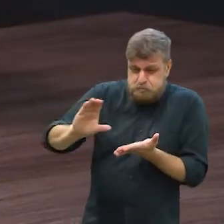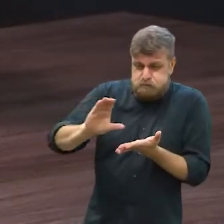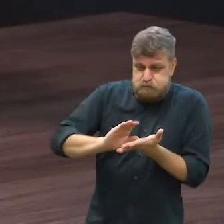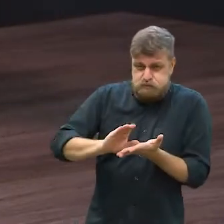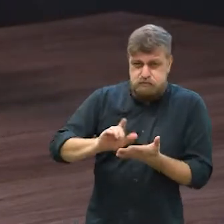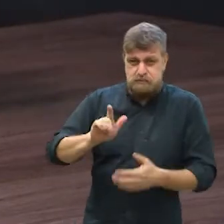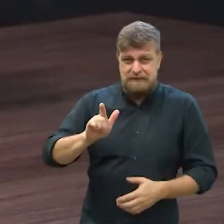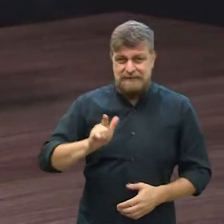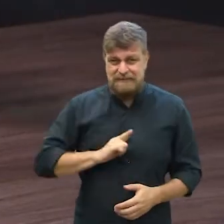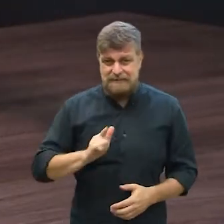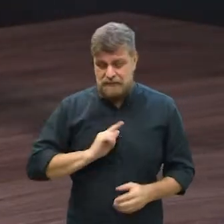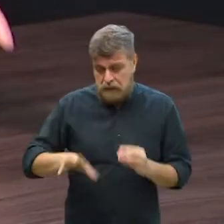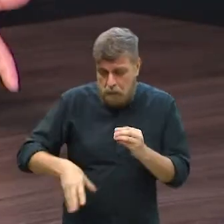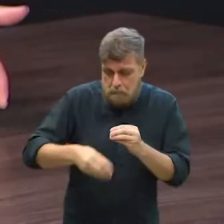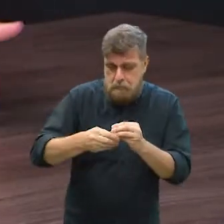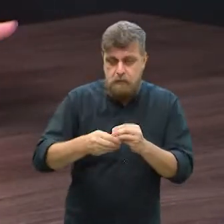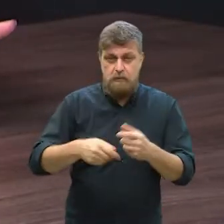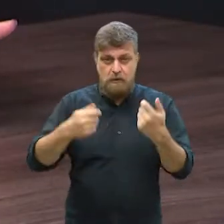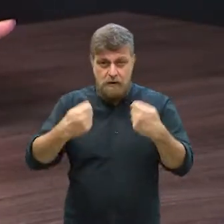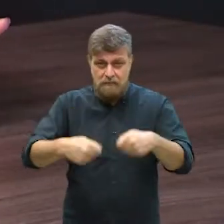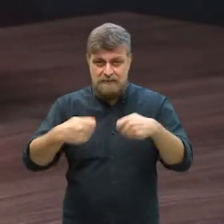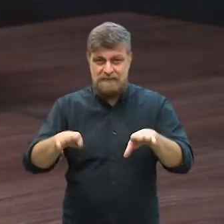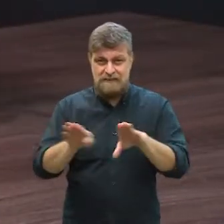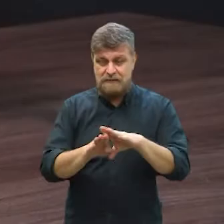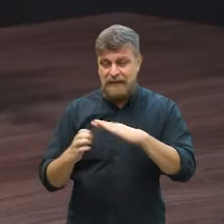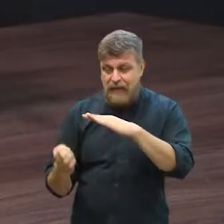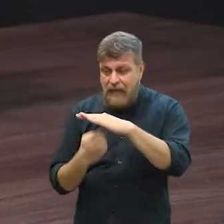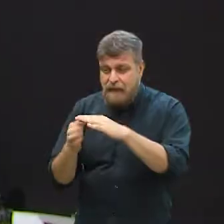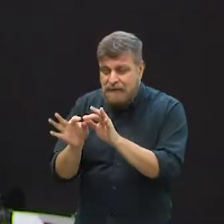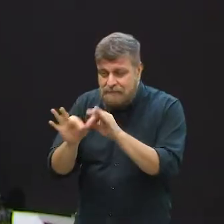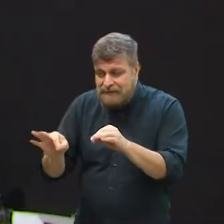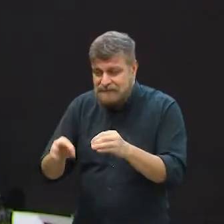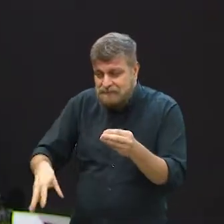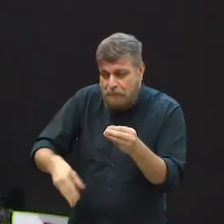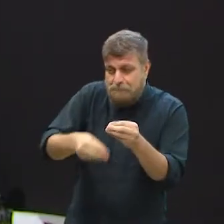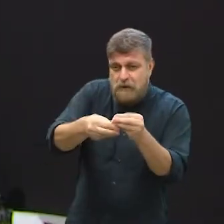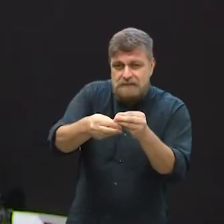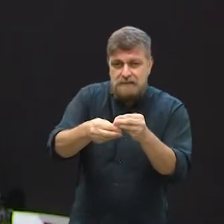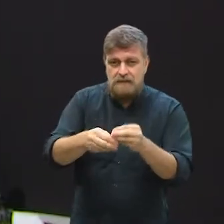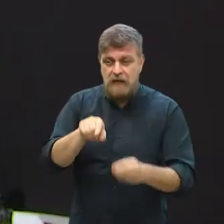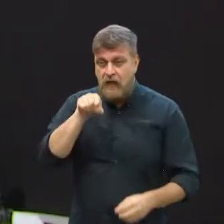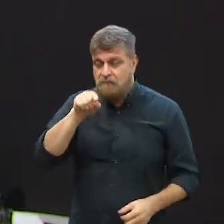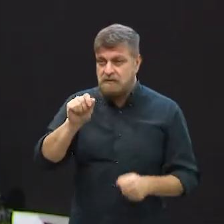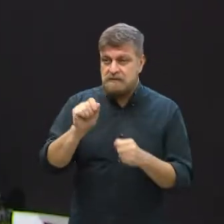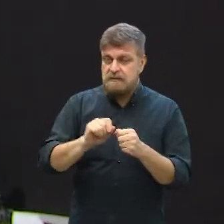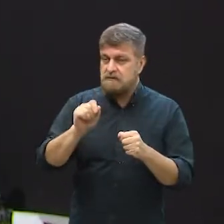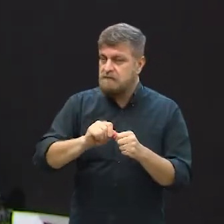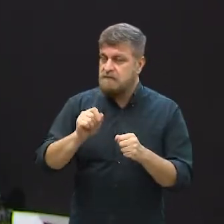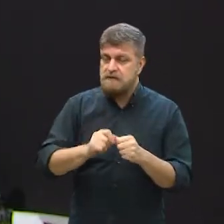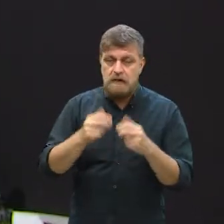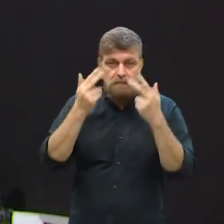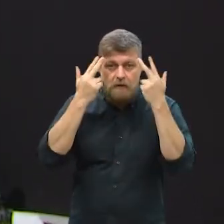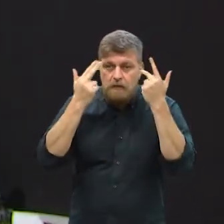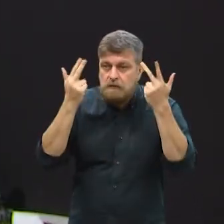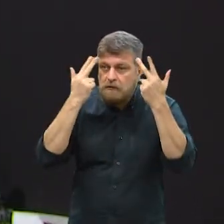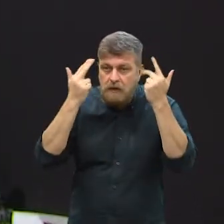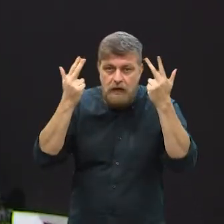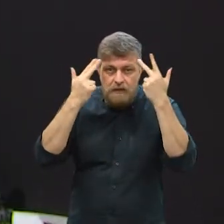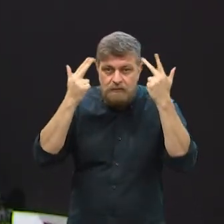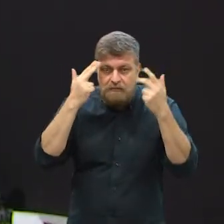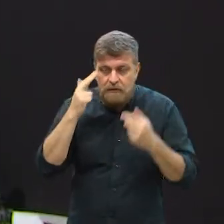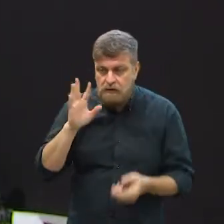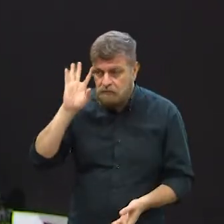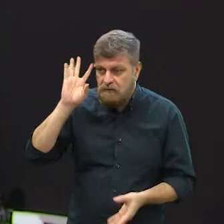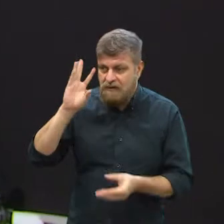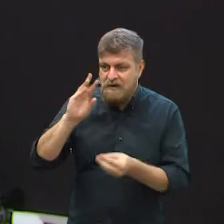de investidor anjo, precisa de até de incubadoras, e vocês fizeram um processo muito natural, com